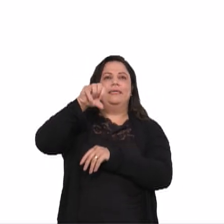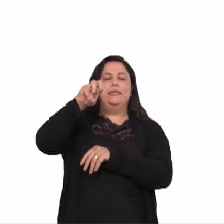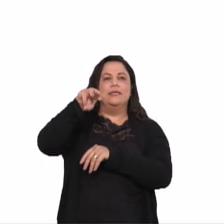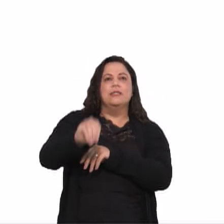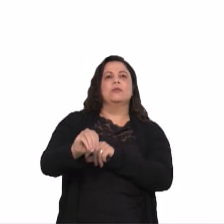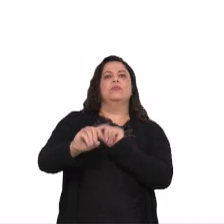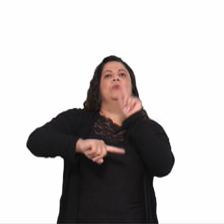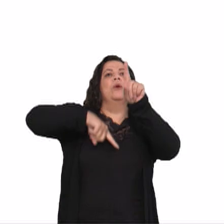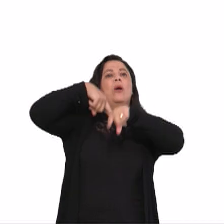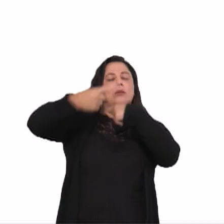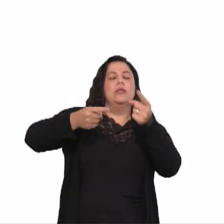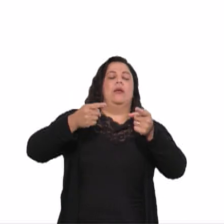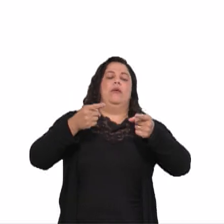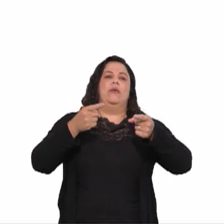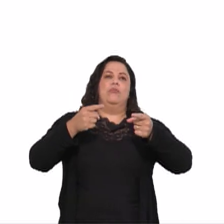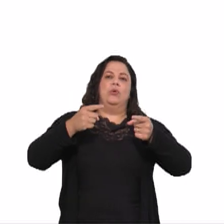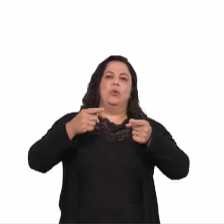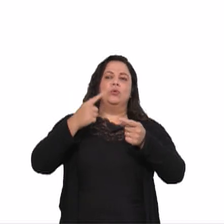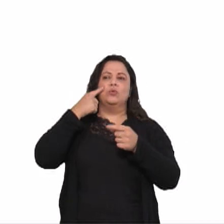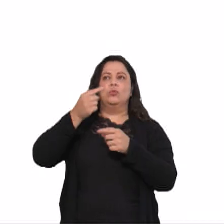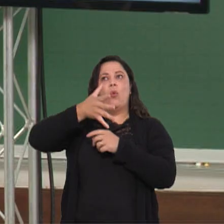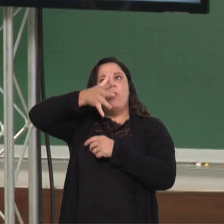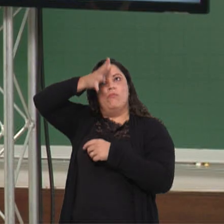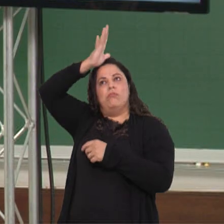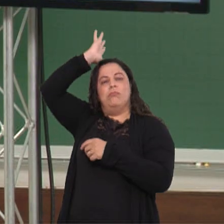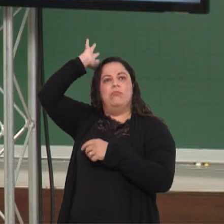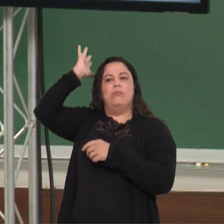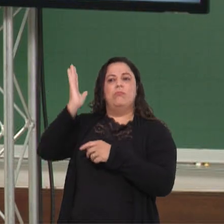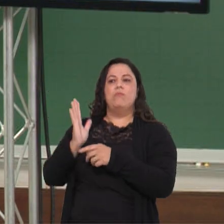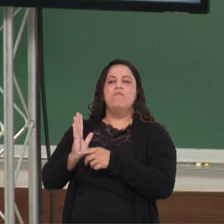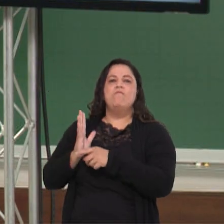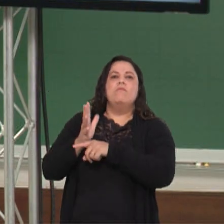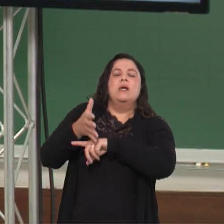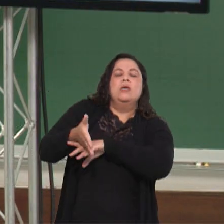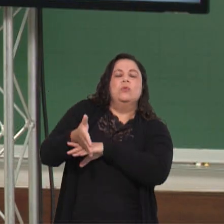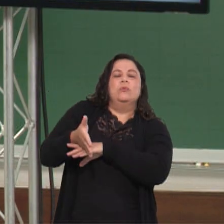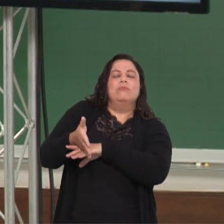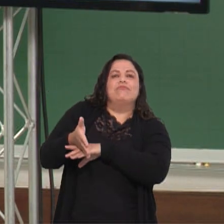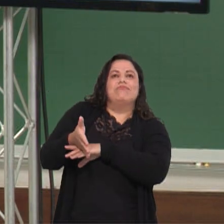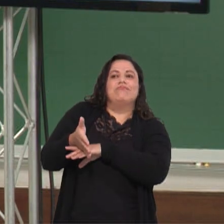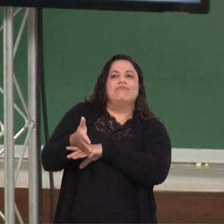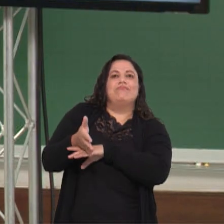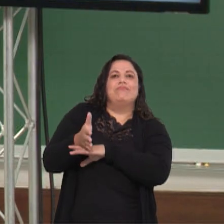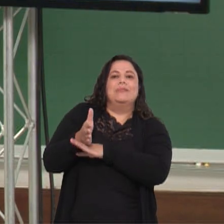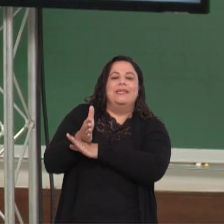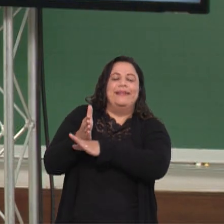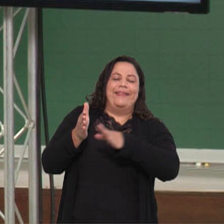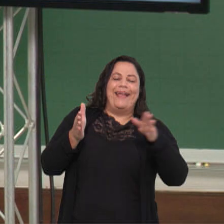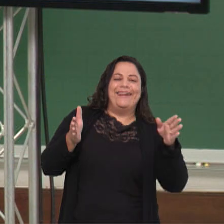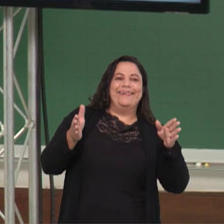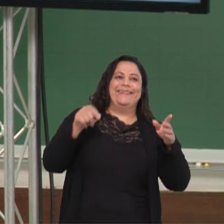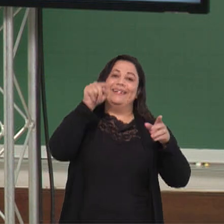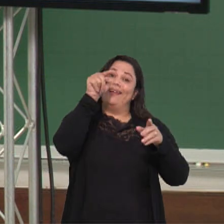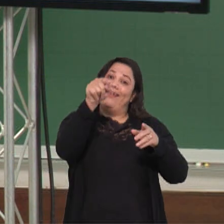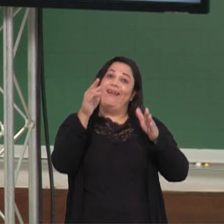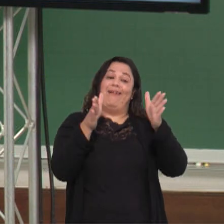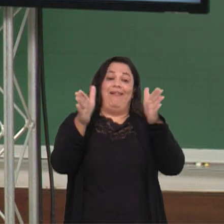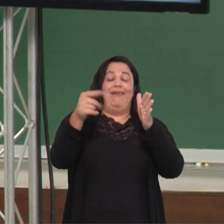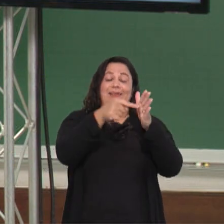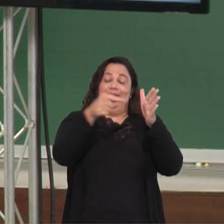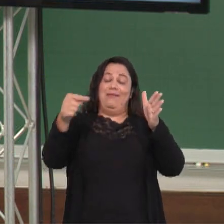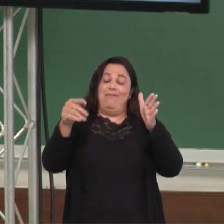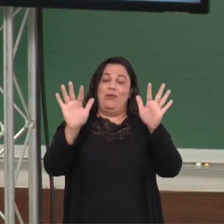pelo Império Romano, né? E com o advento do Império Romano nós temos o fim desse grande